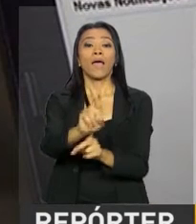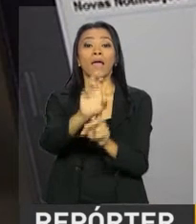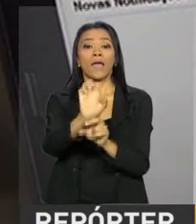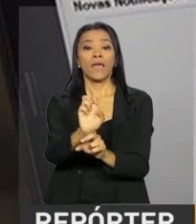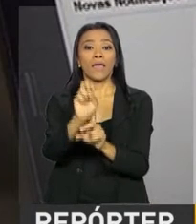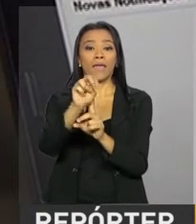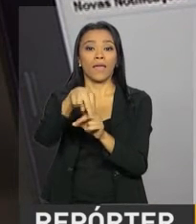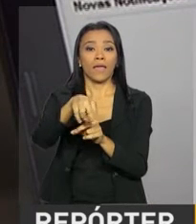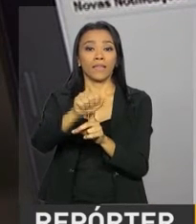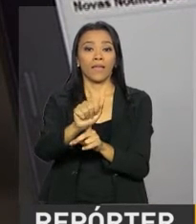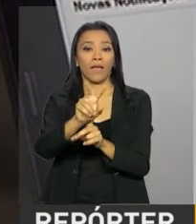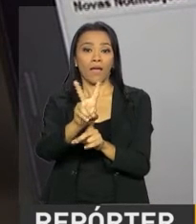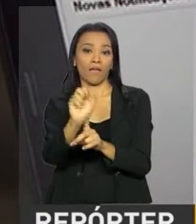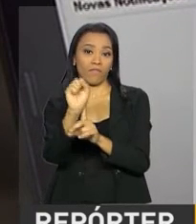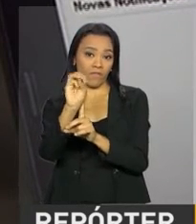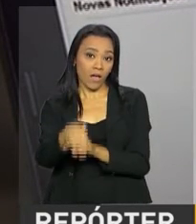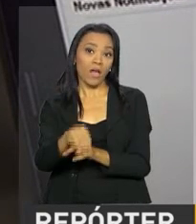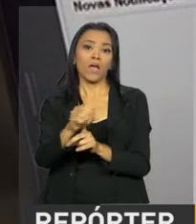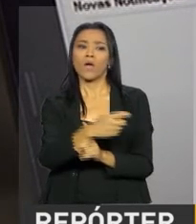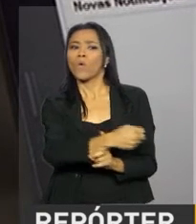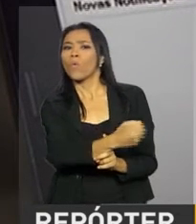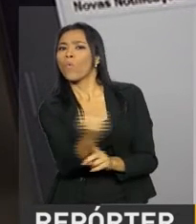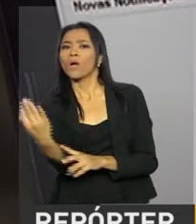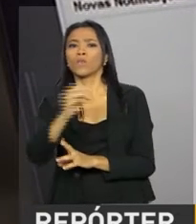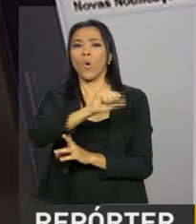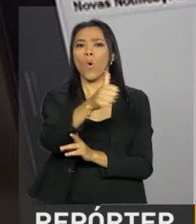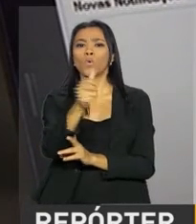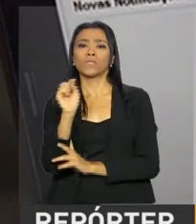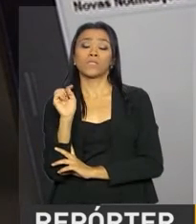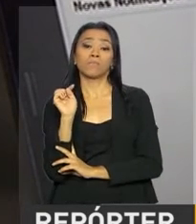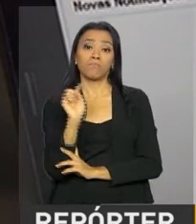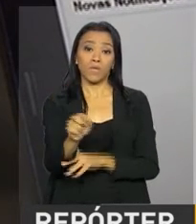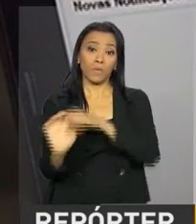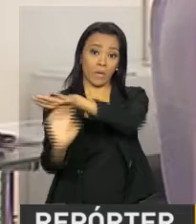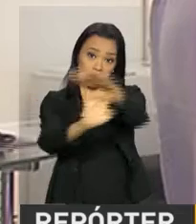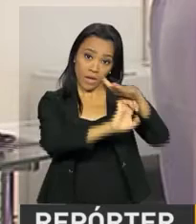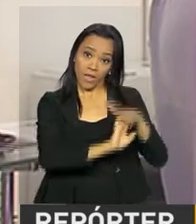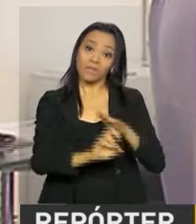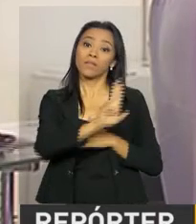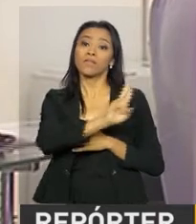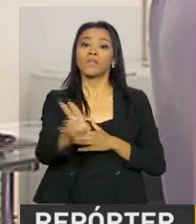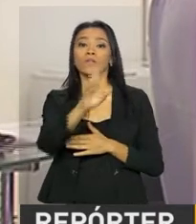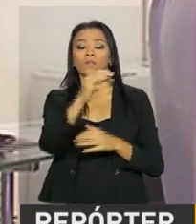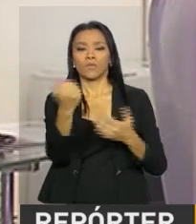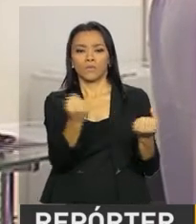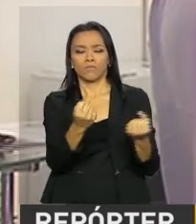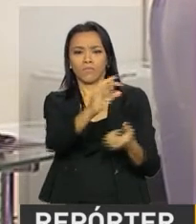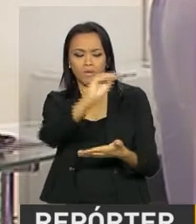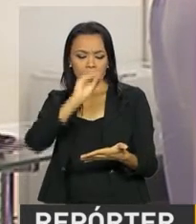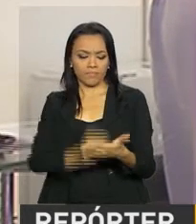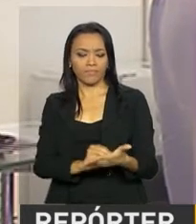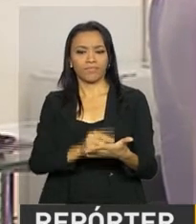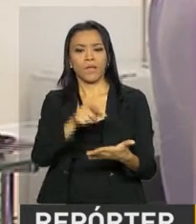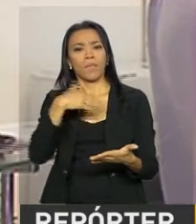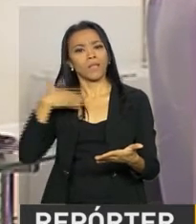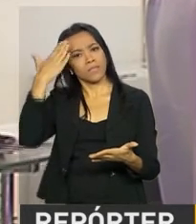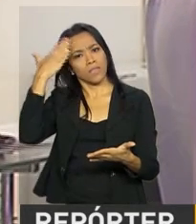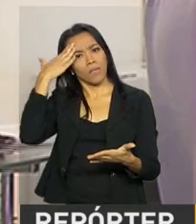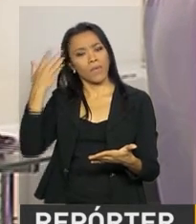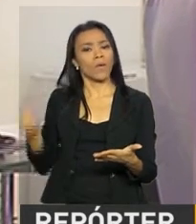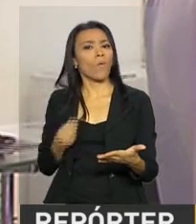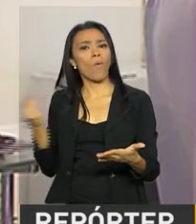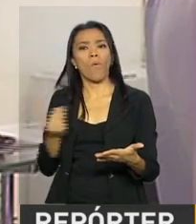aproximadamente 11 mil empresas possuem mais de 1.000 veículos cadastrados no país. Para acessar o sistema de notificação